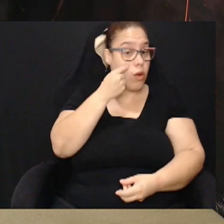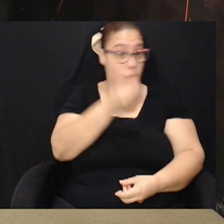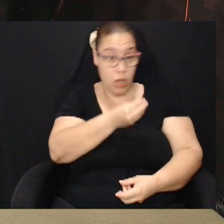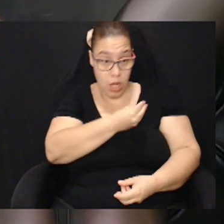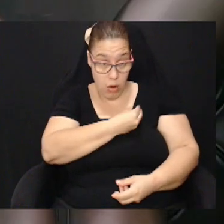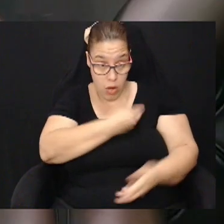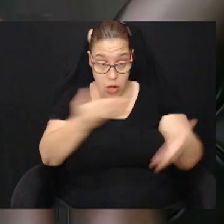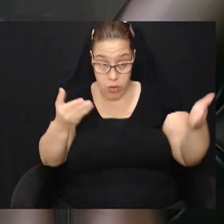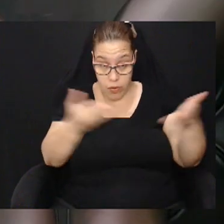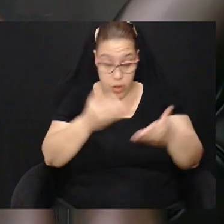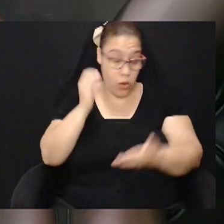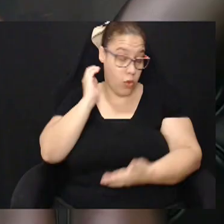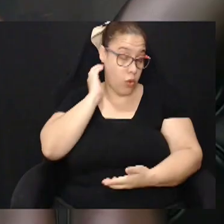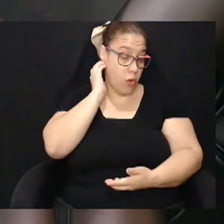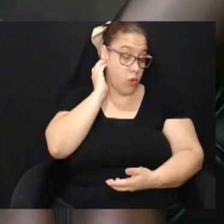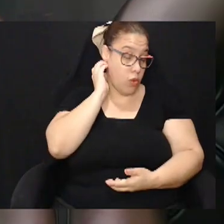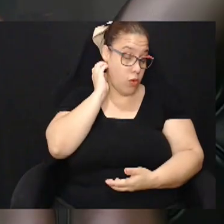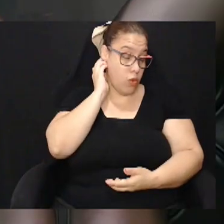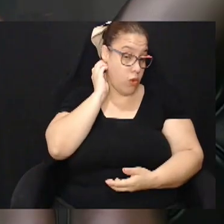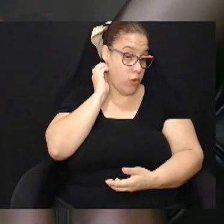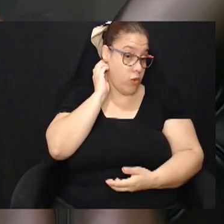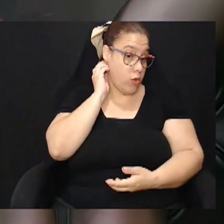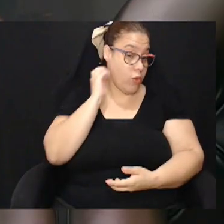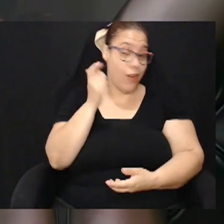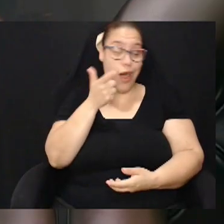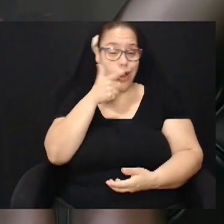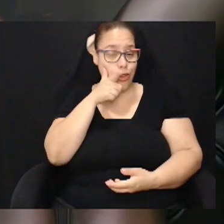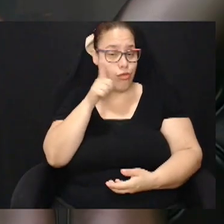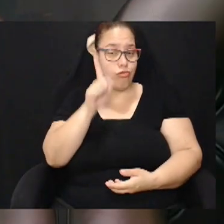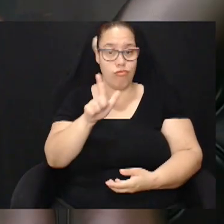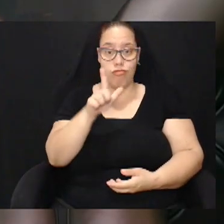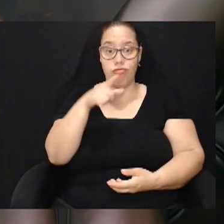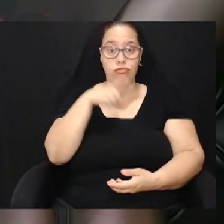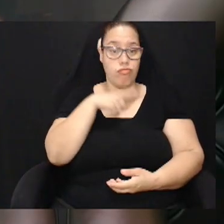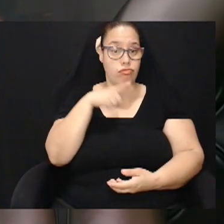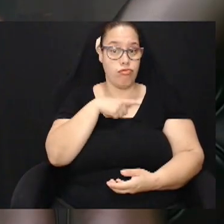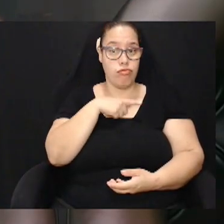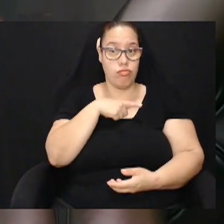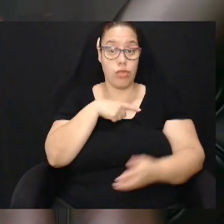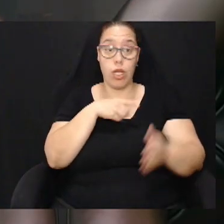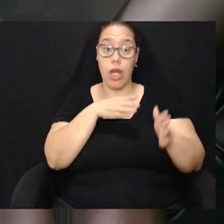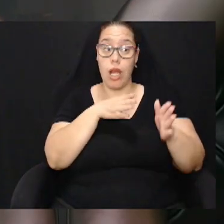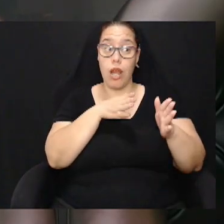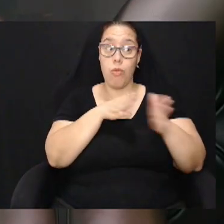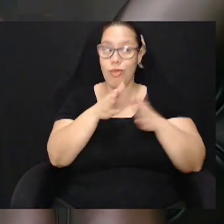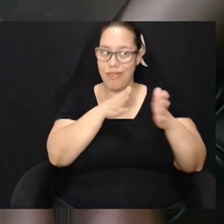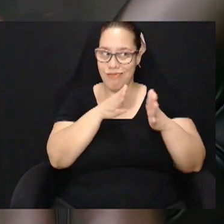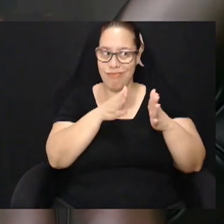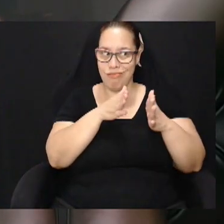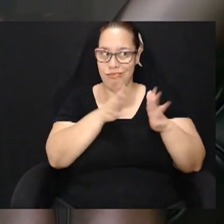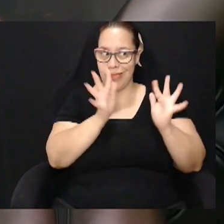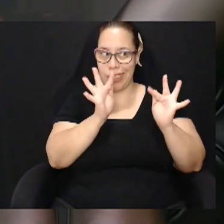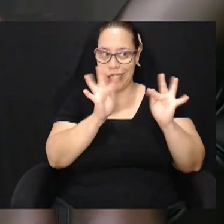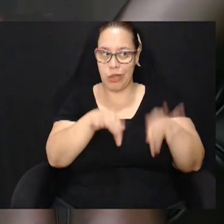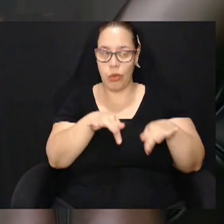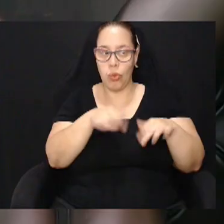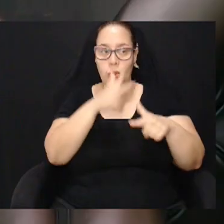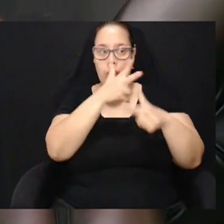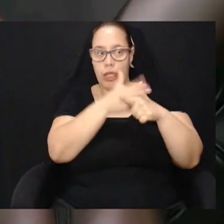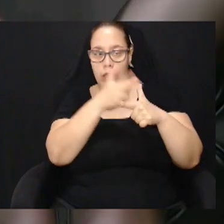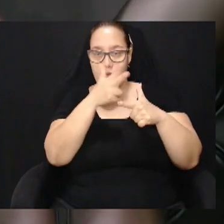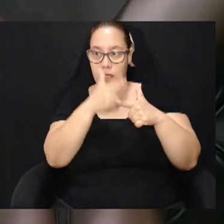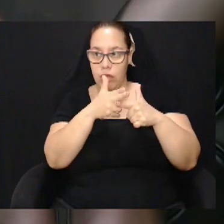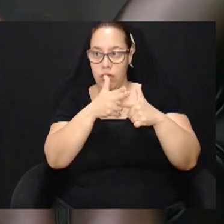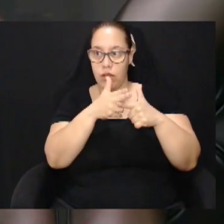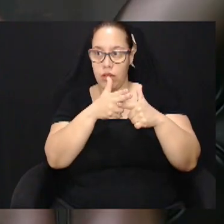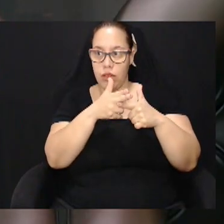e que a gente não consegue ter muito acesso. Exato. E no fim dessa série, já é